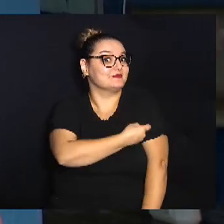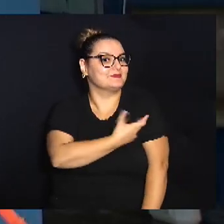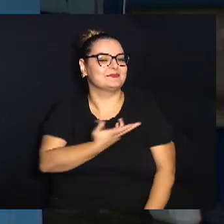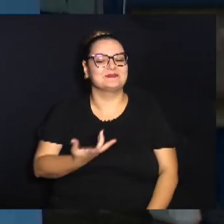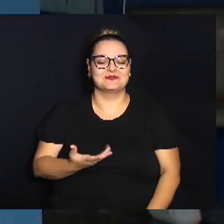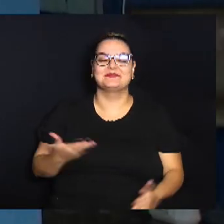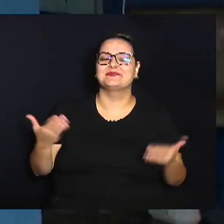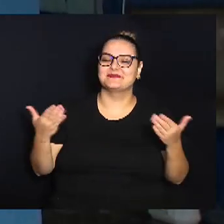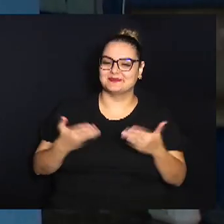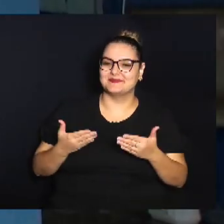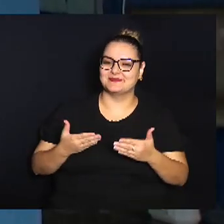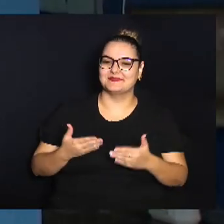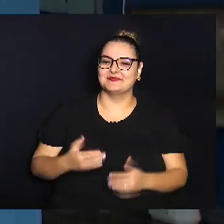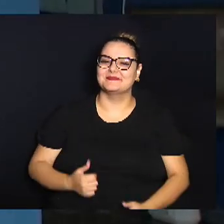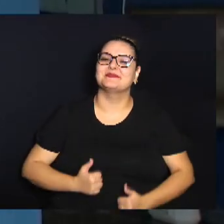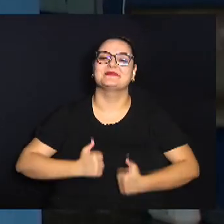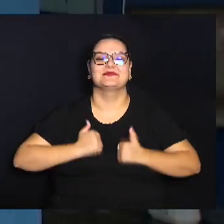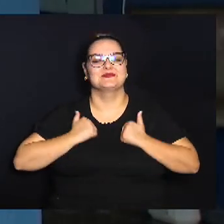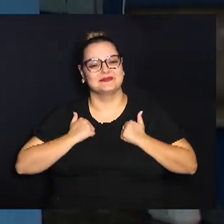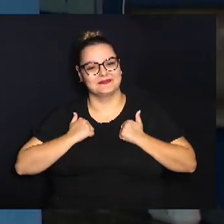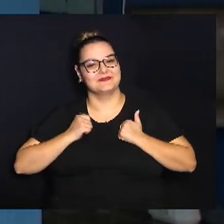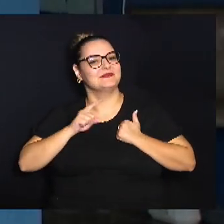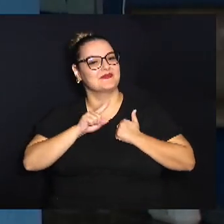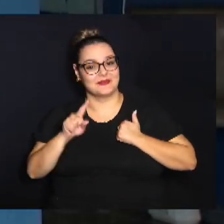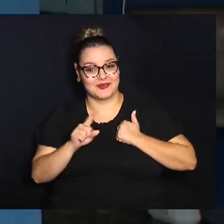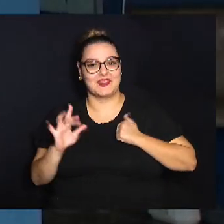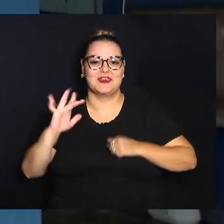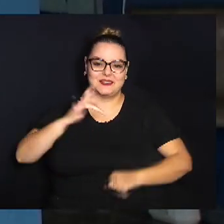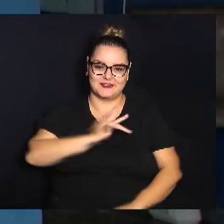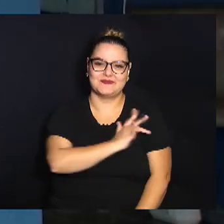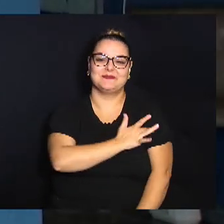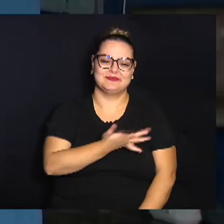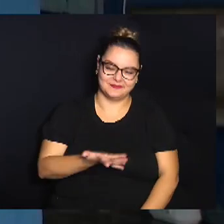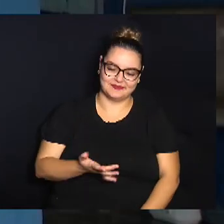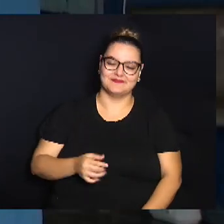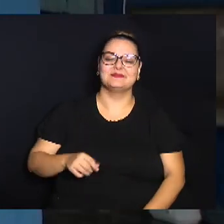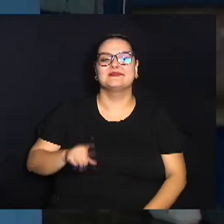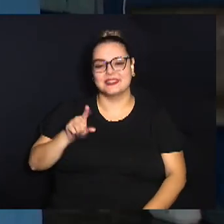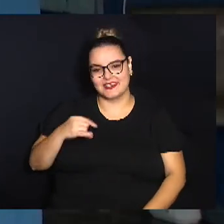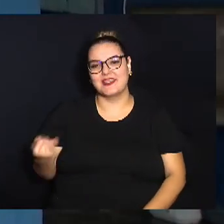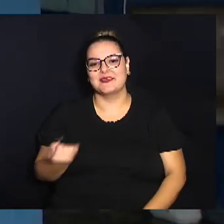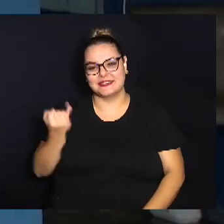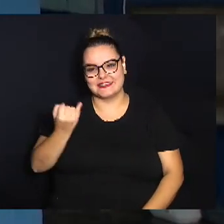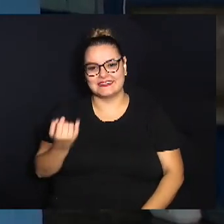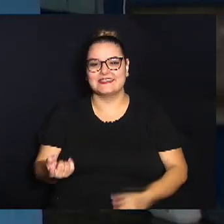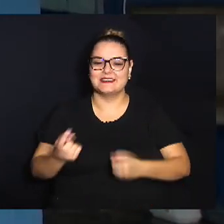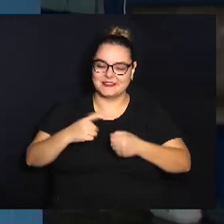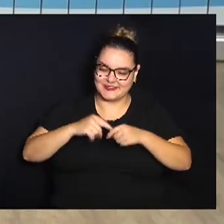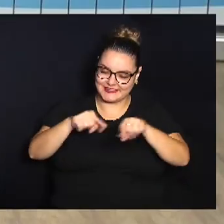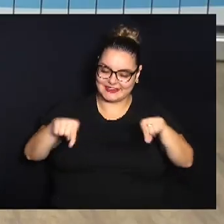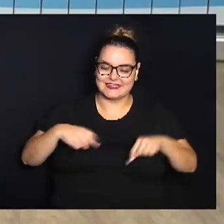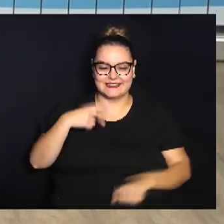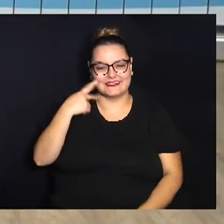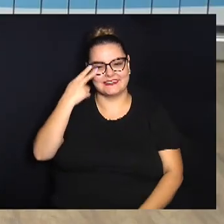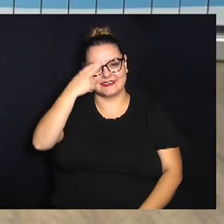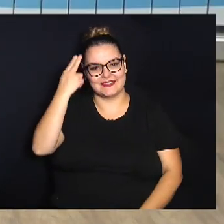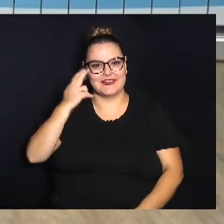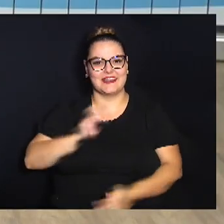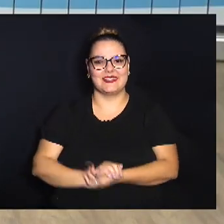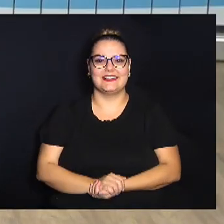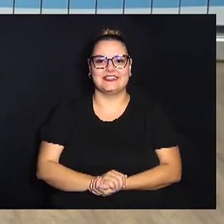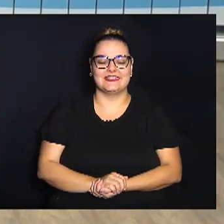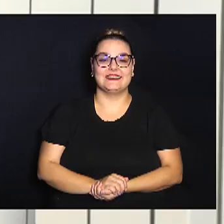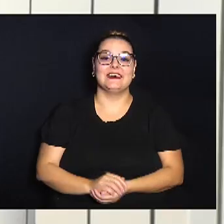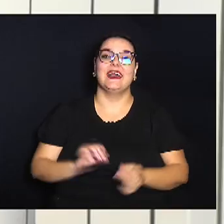dessa vez é do imunizante e não do mosquito da dengue. E isso vale muito a pena. De volta com você aí no estúdio, Gabriel.